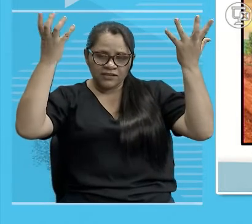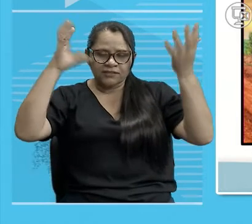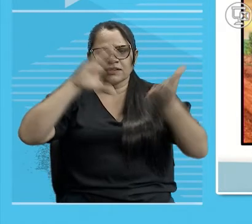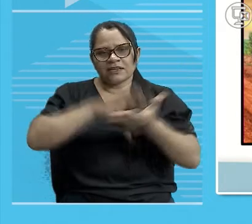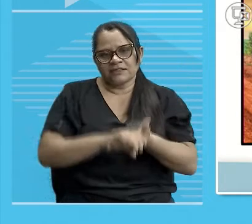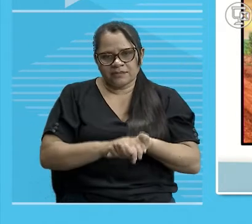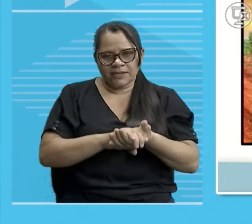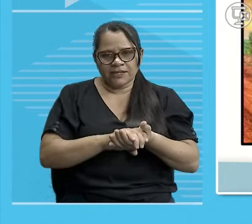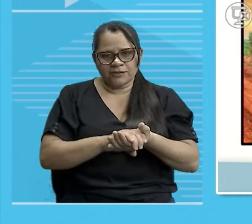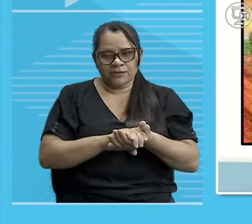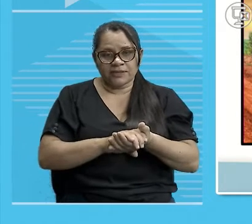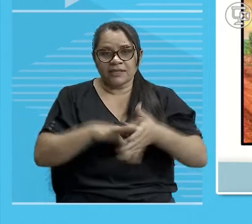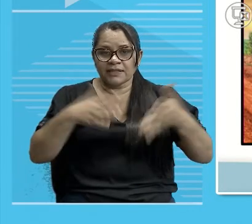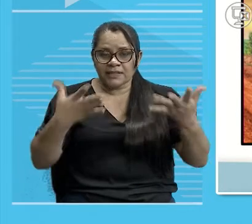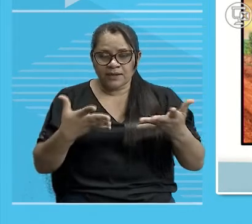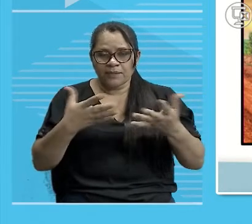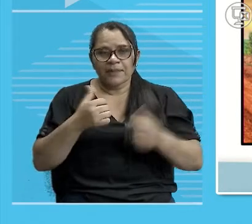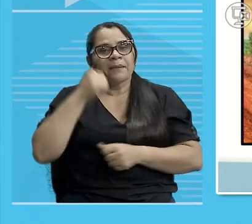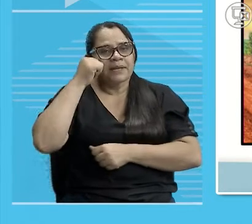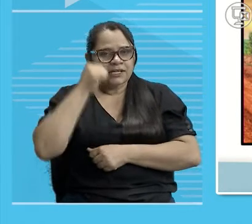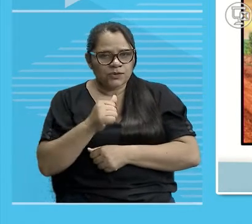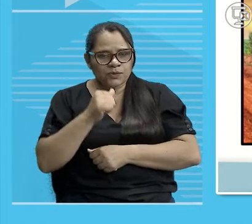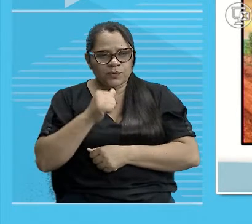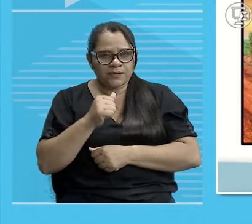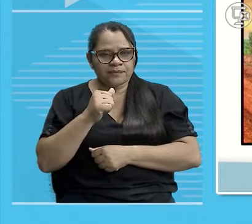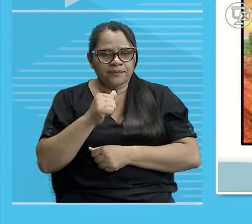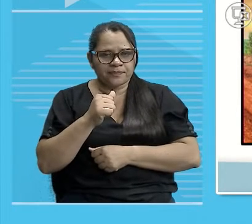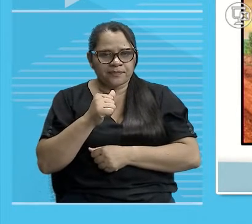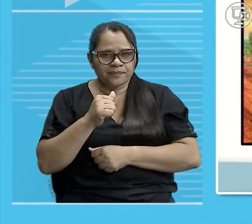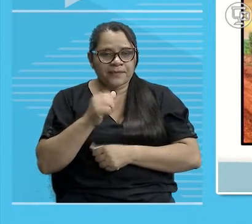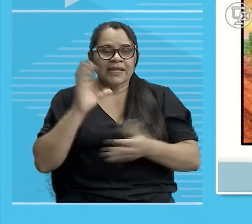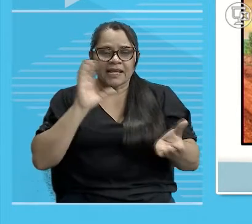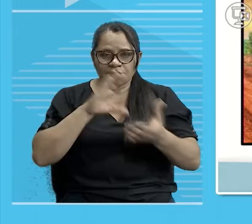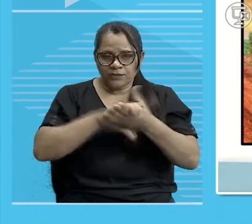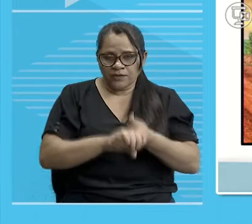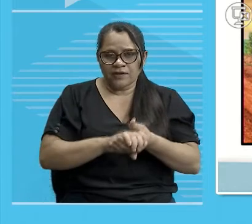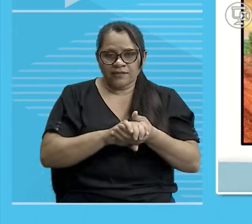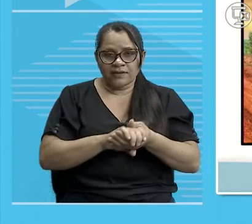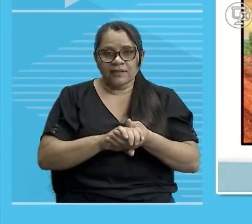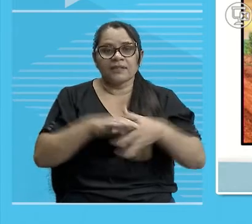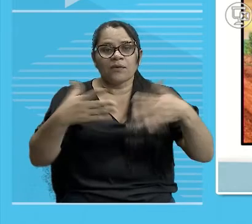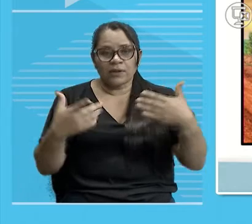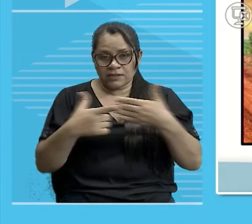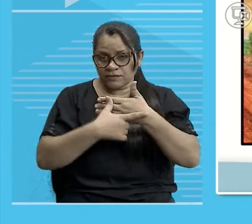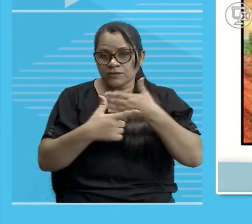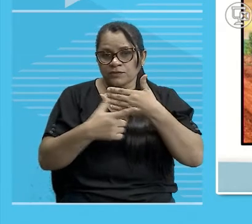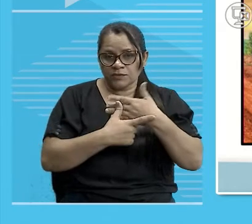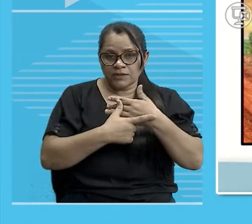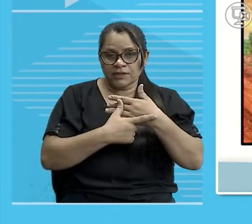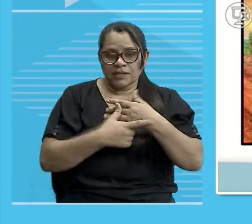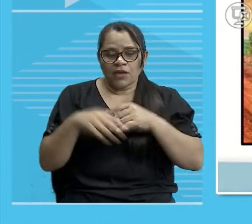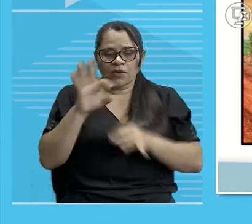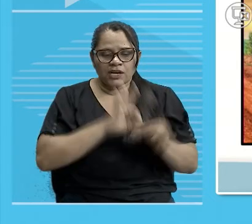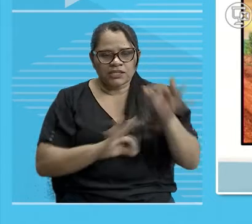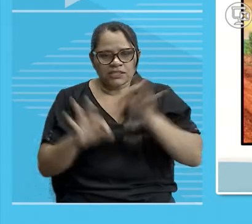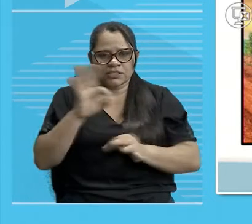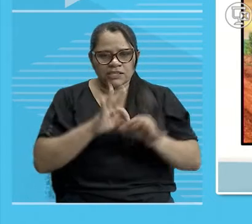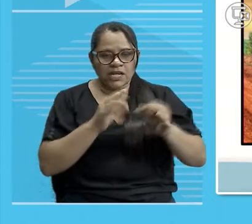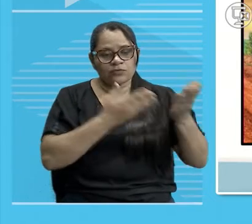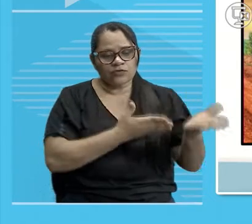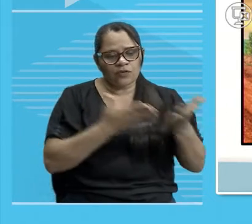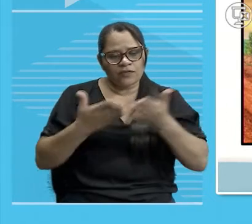e a noiva diz olha uma das funções é preparar os convites e entregar para os